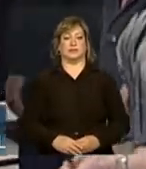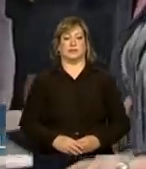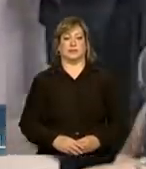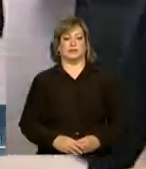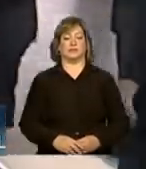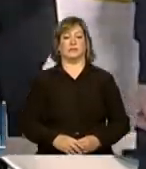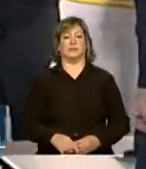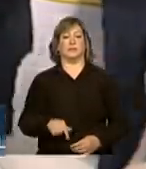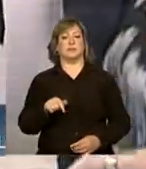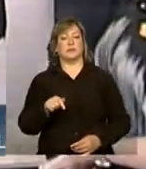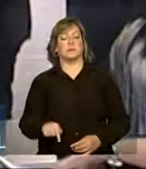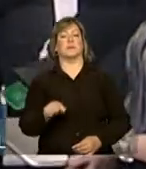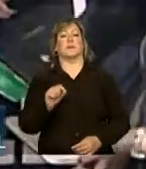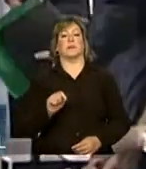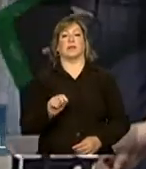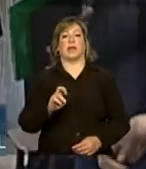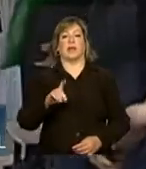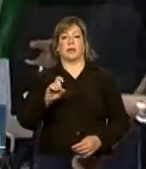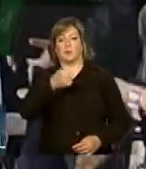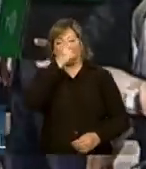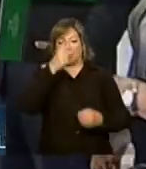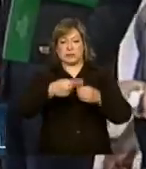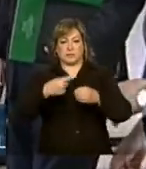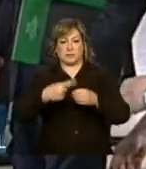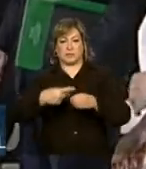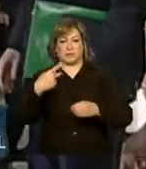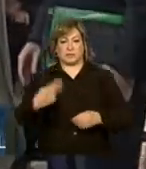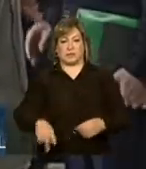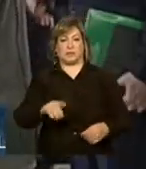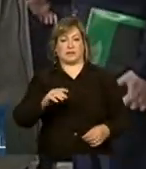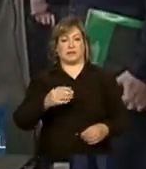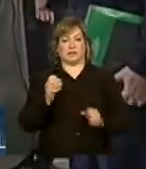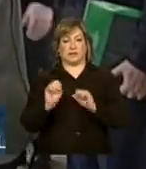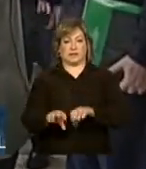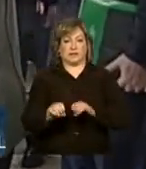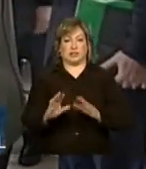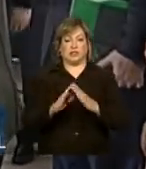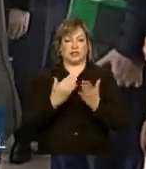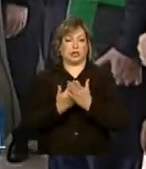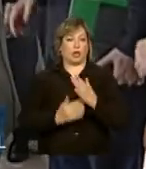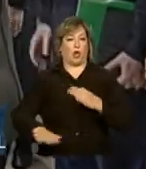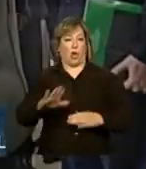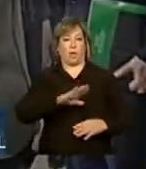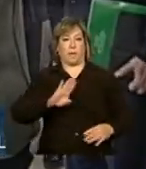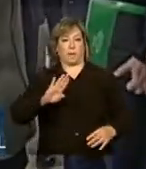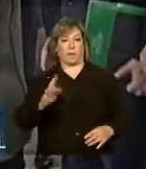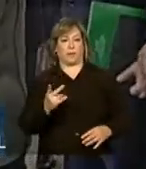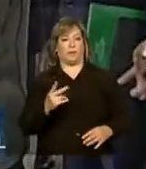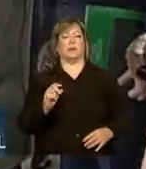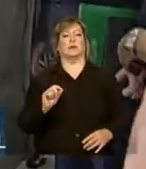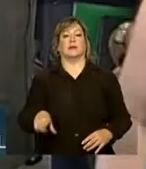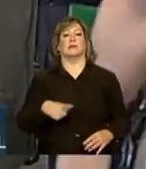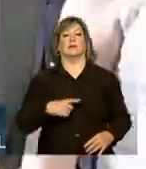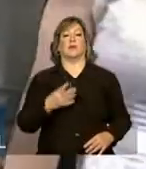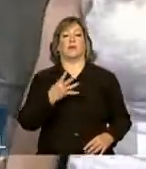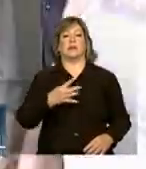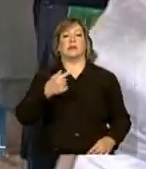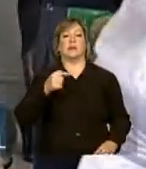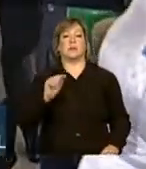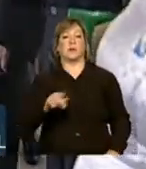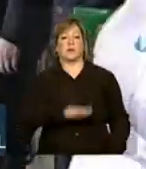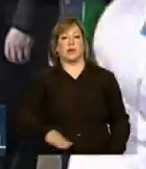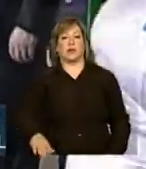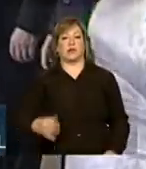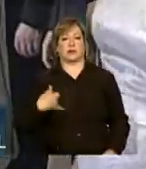A rede municipal de ensino de Belo Horizonte atende aproximadamente 47 mil crianças